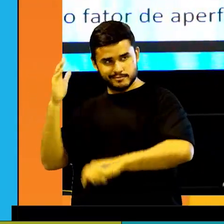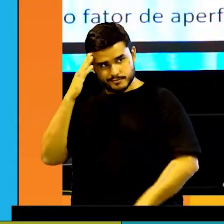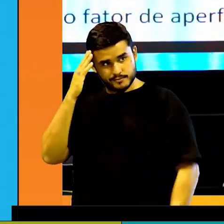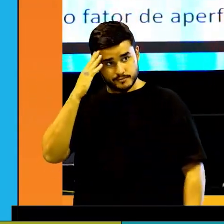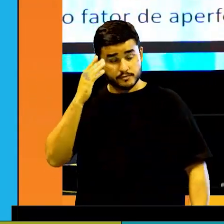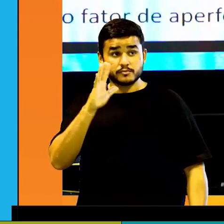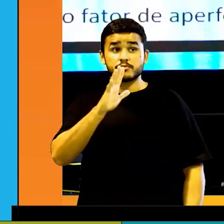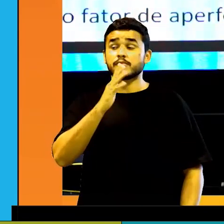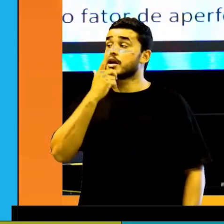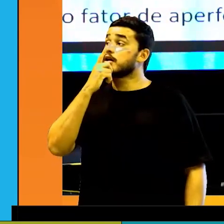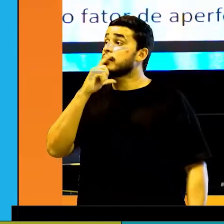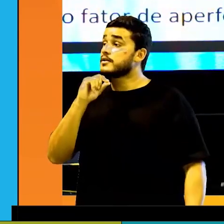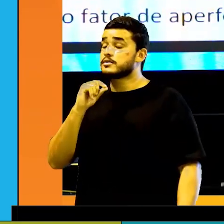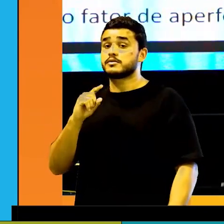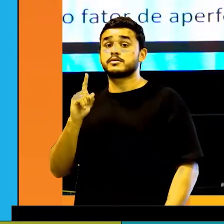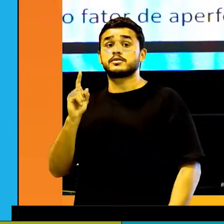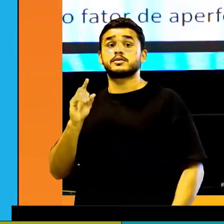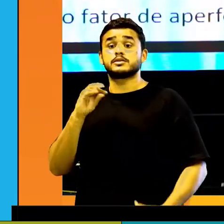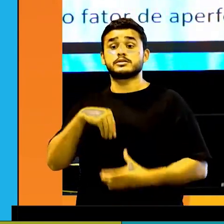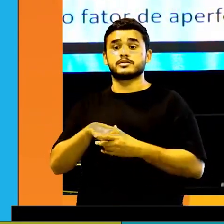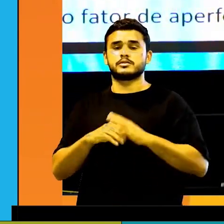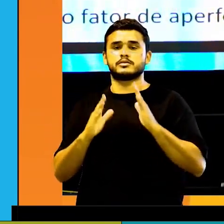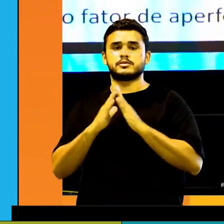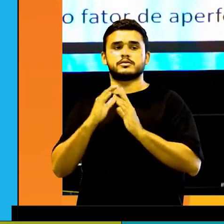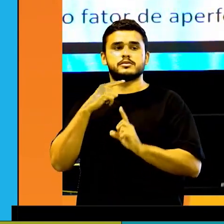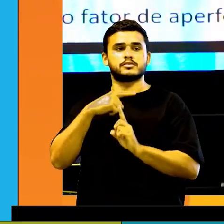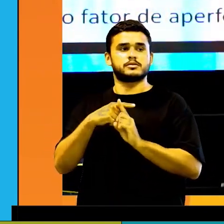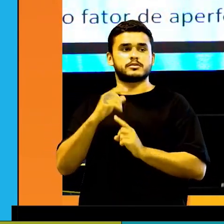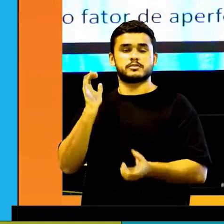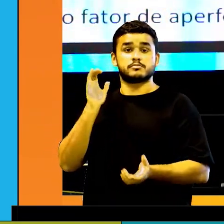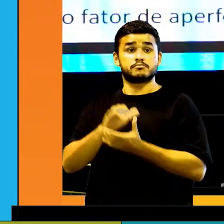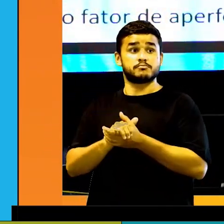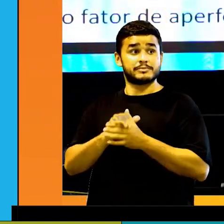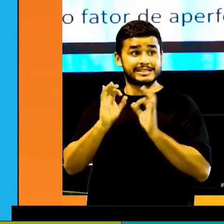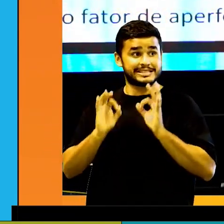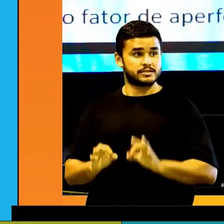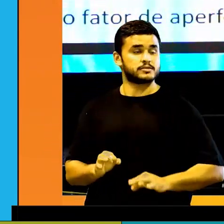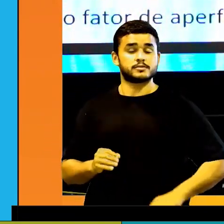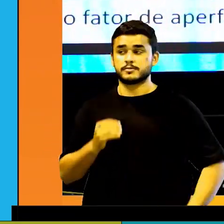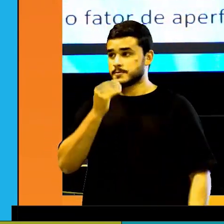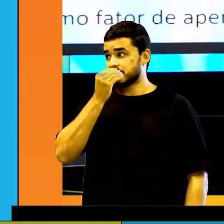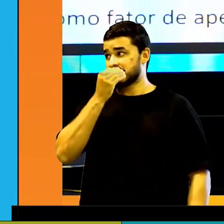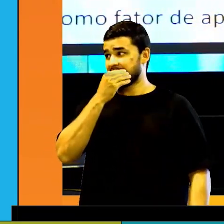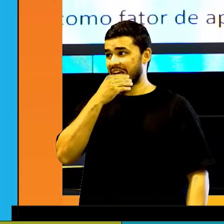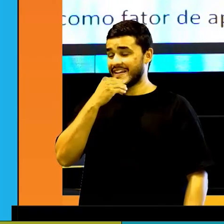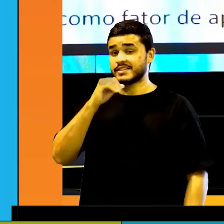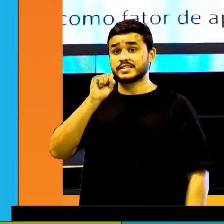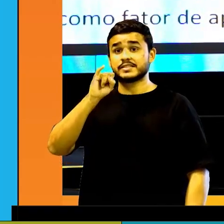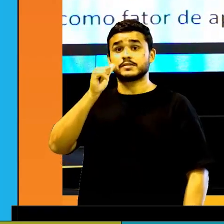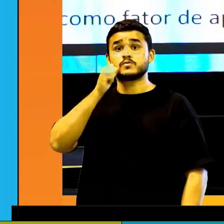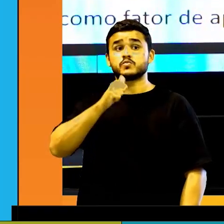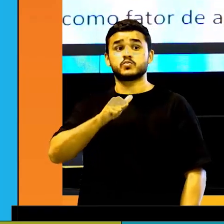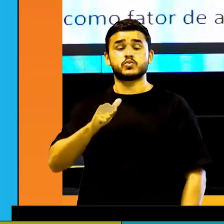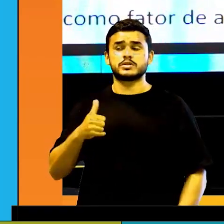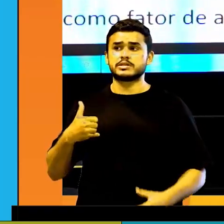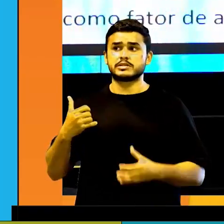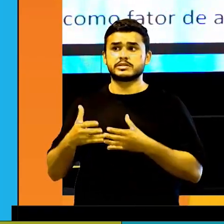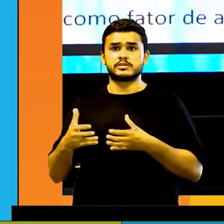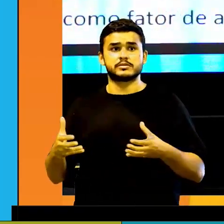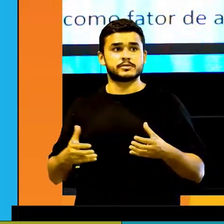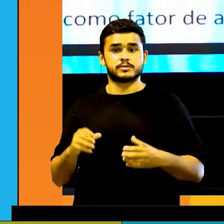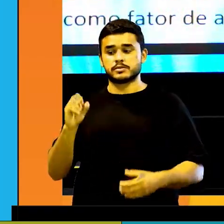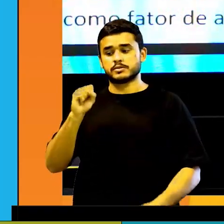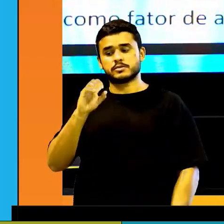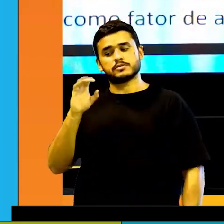vai conhecê-la no dia do casamento dentro da igreja. Ele fala que esquisito. Se for uma mulher velha de dentada, 80 contos de réis.